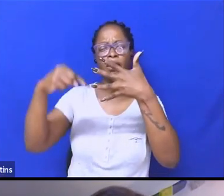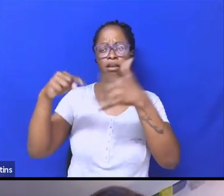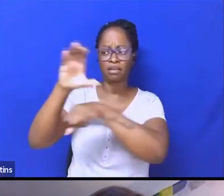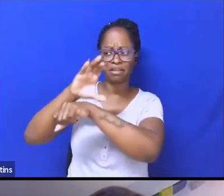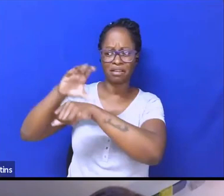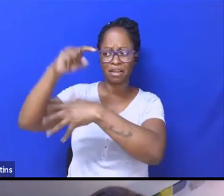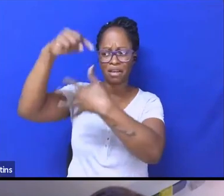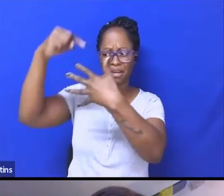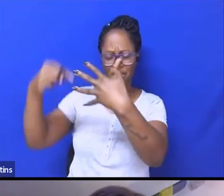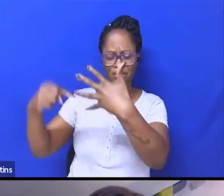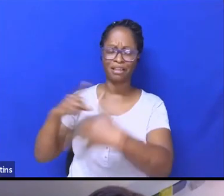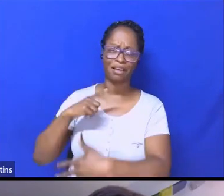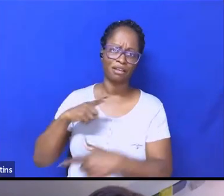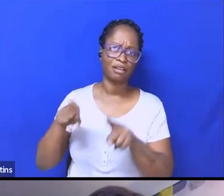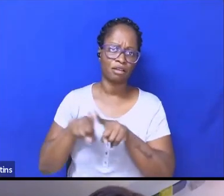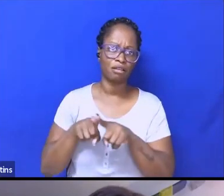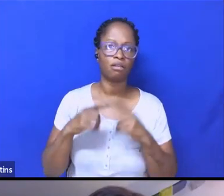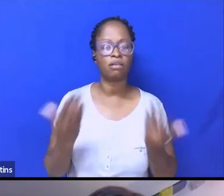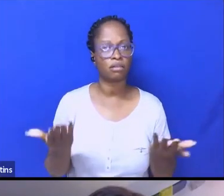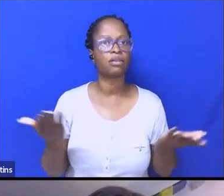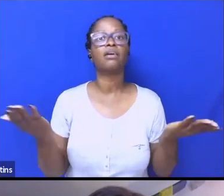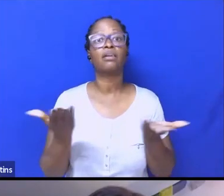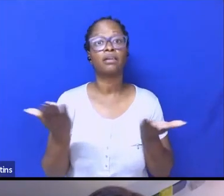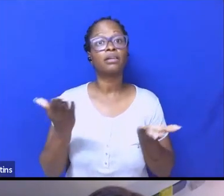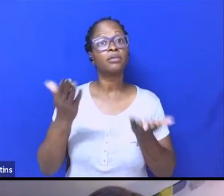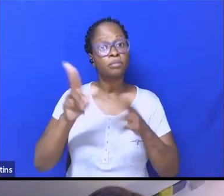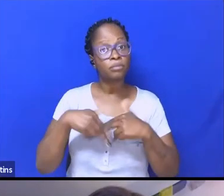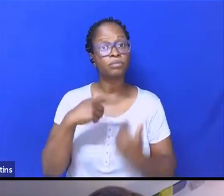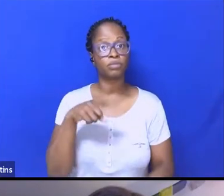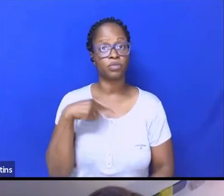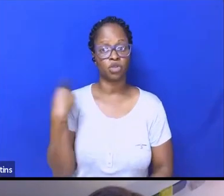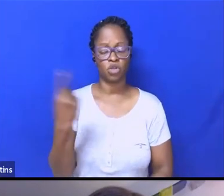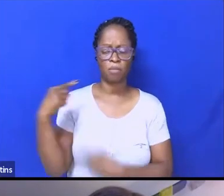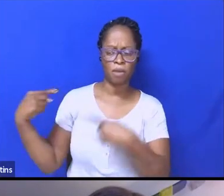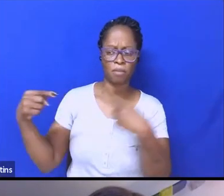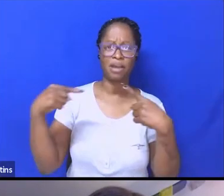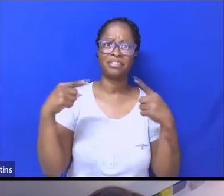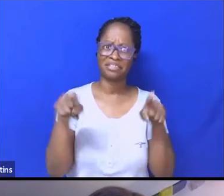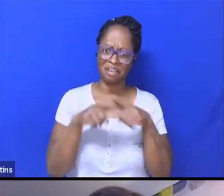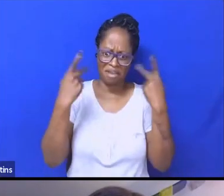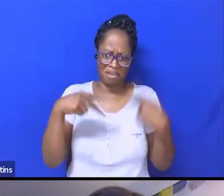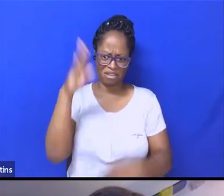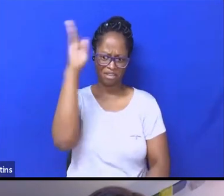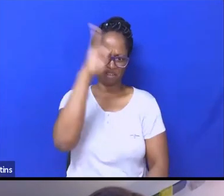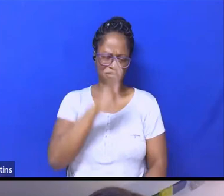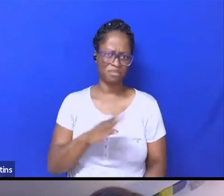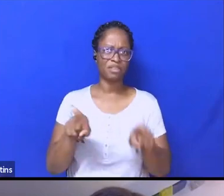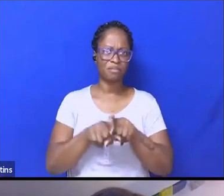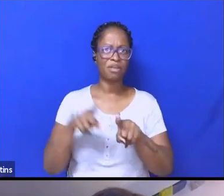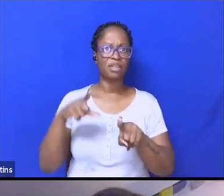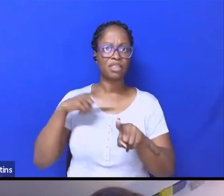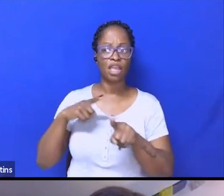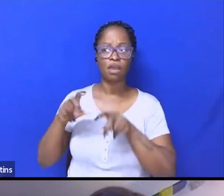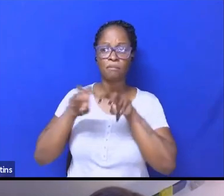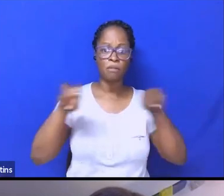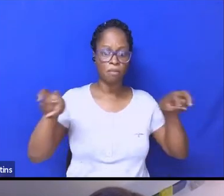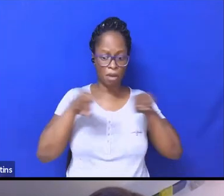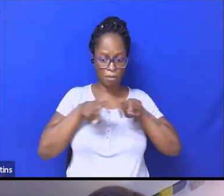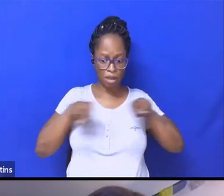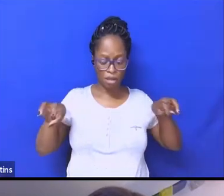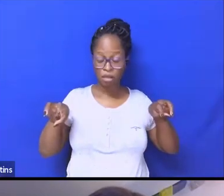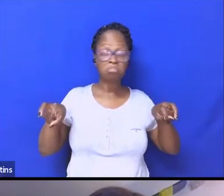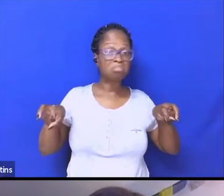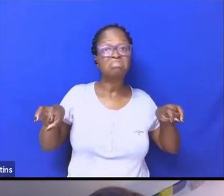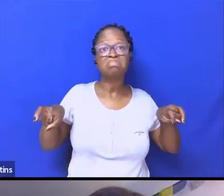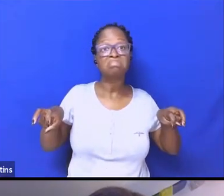sim é justamente o que a gente discute muito por aqui a gente tem um número de lugares e para a gente